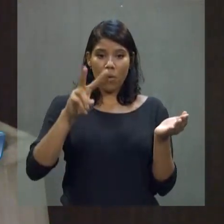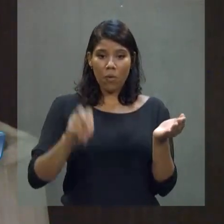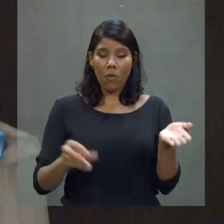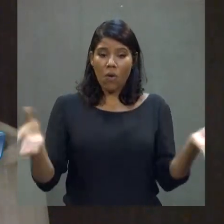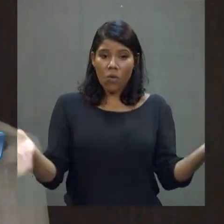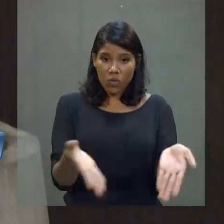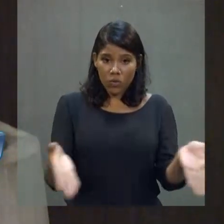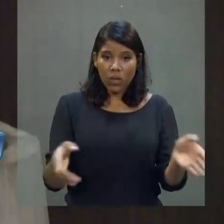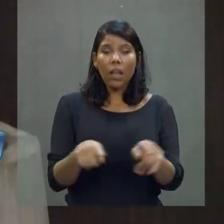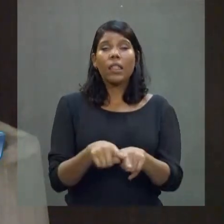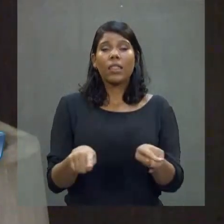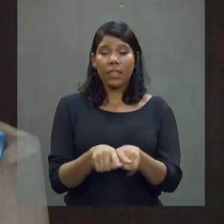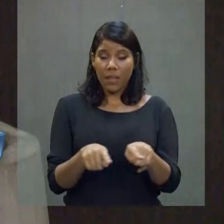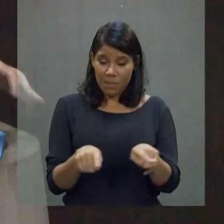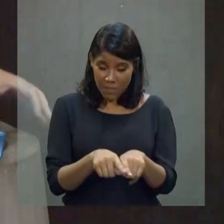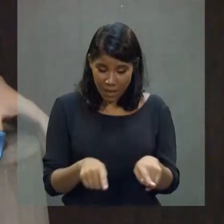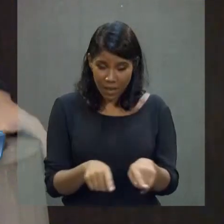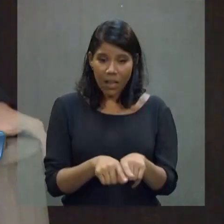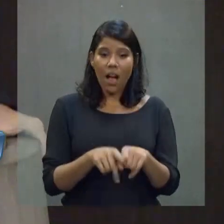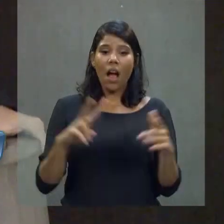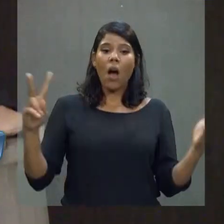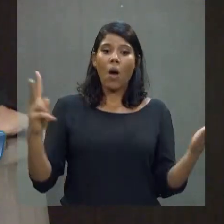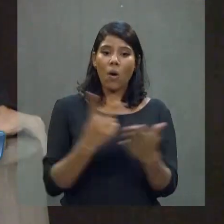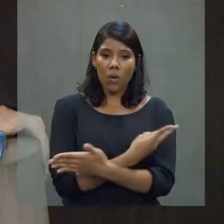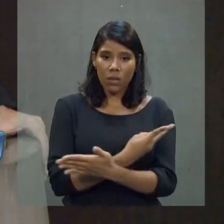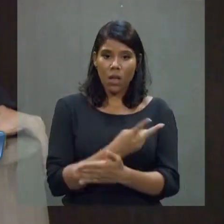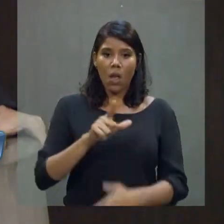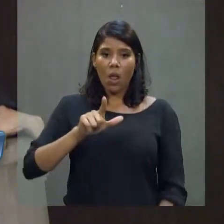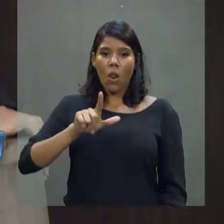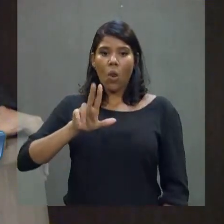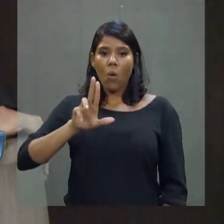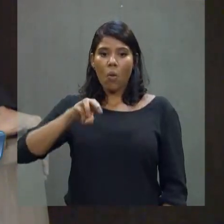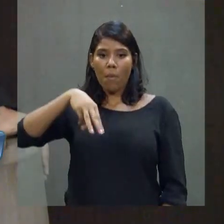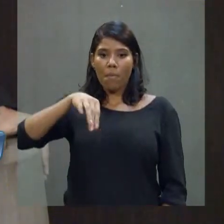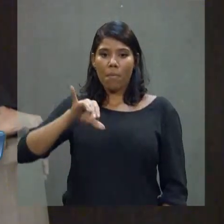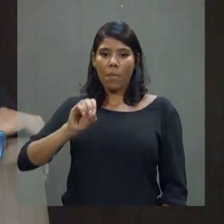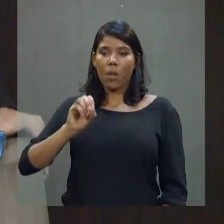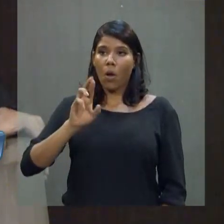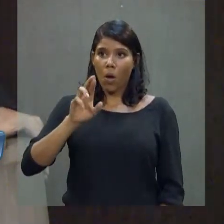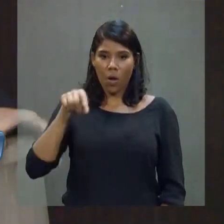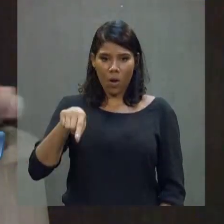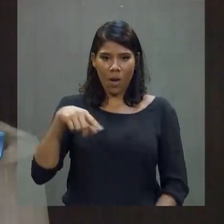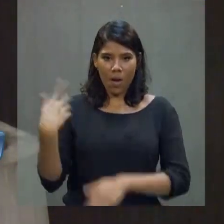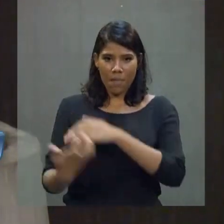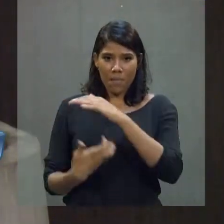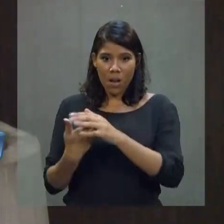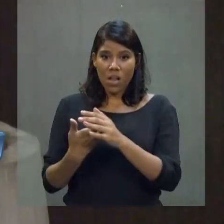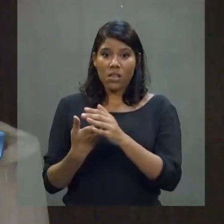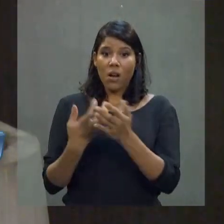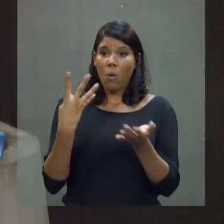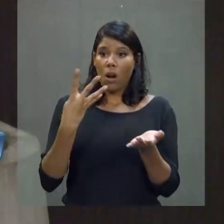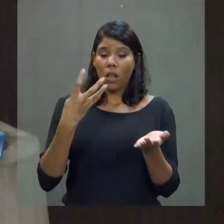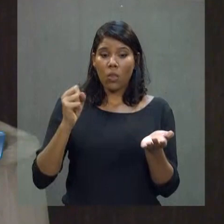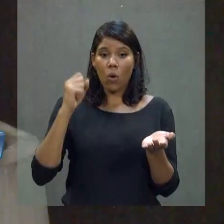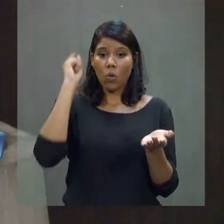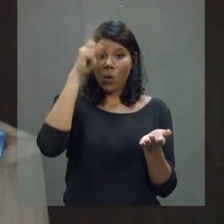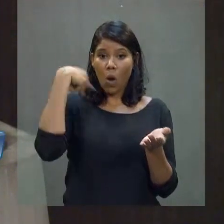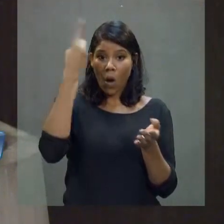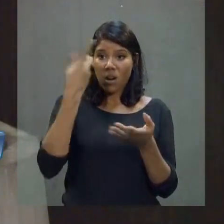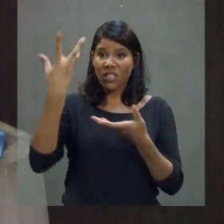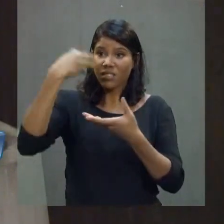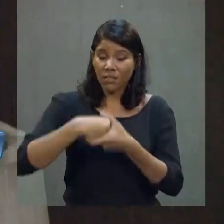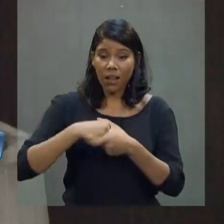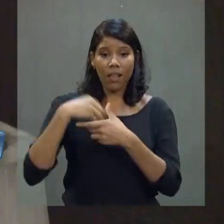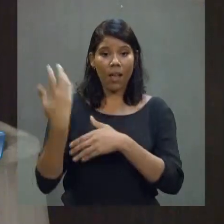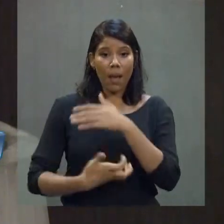Ceará deu conta que trabalhadores ficaram na Luminor 48 horas sem poder sair. 48